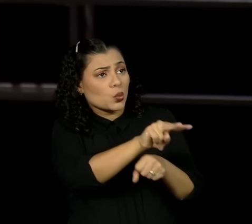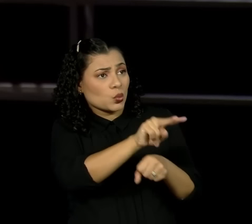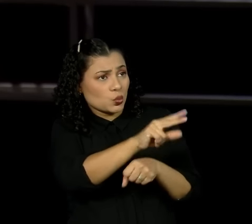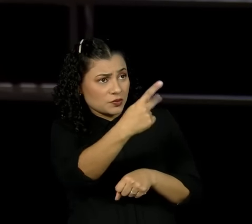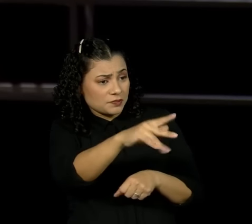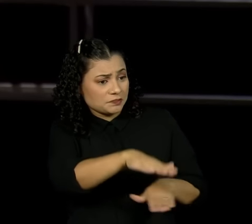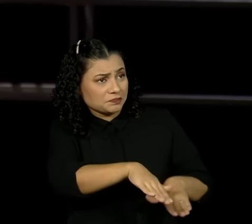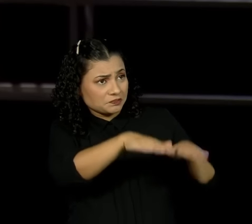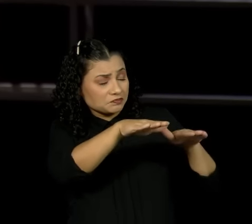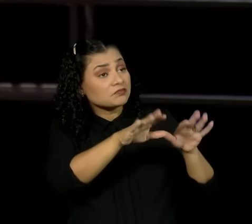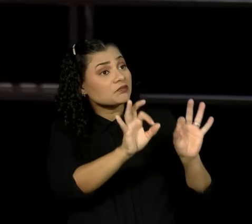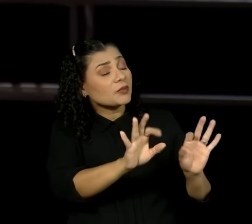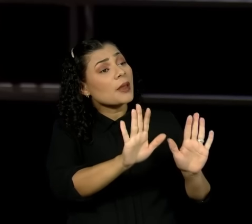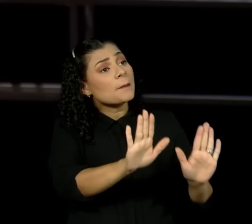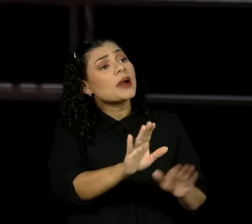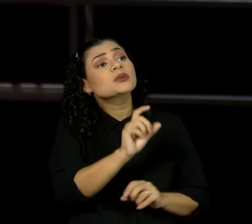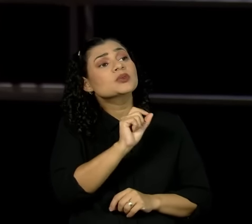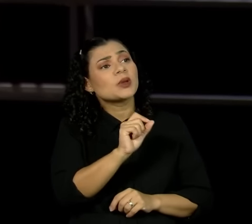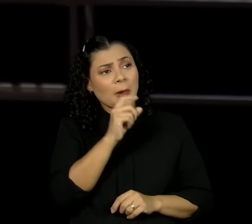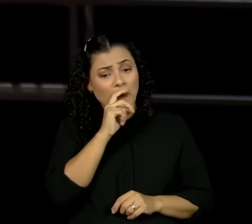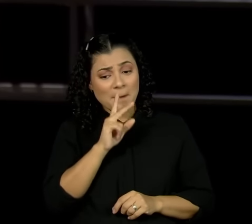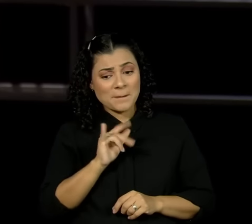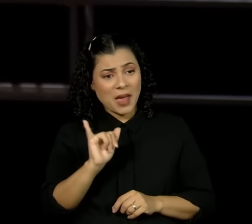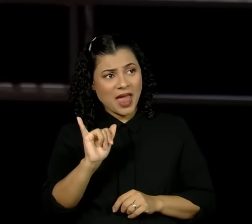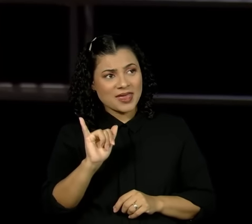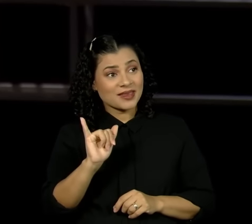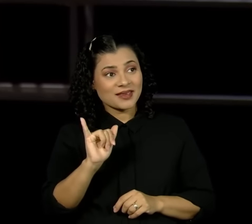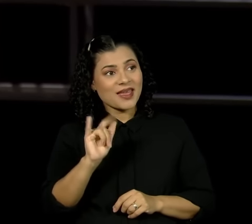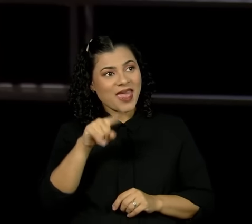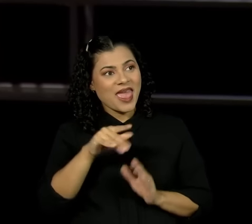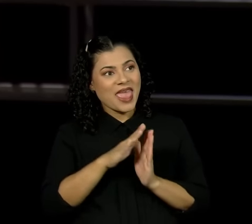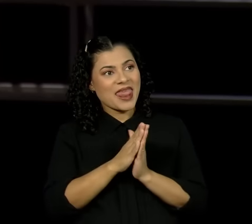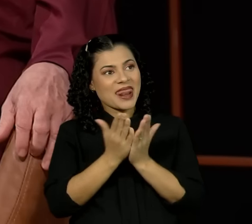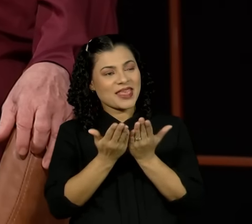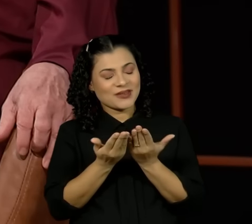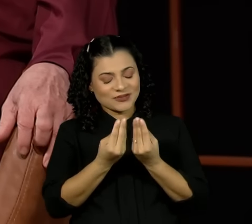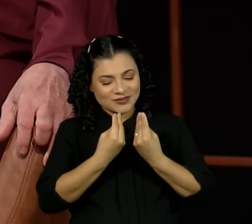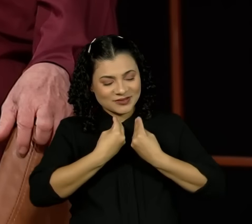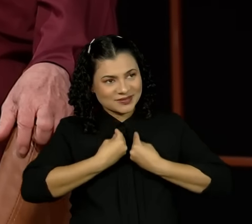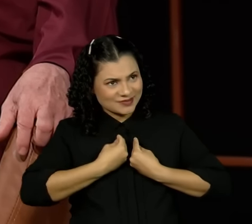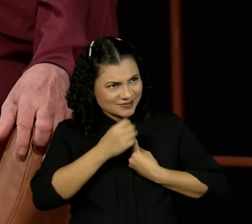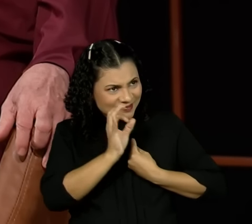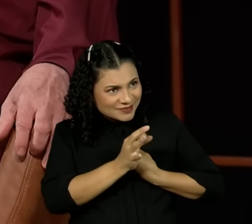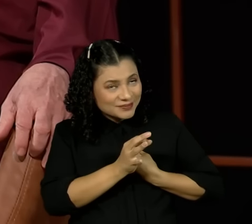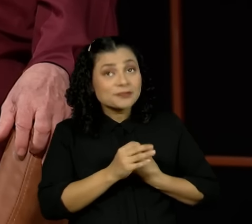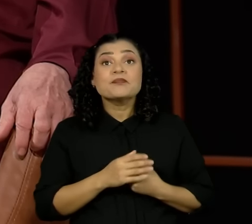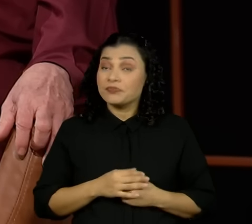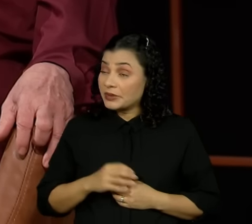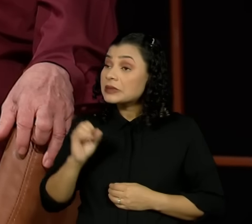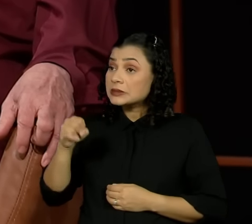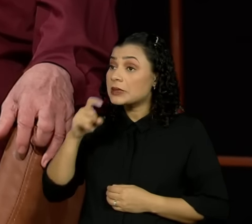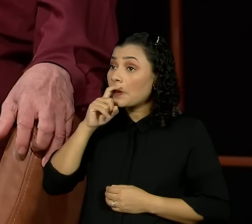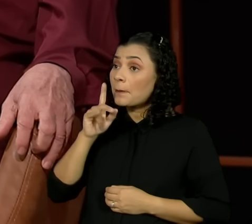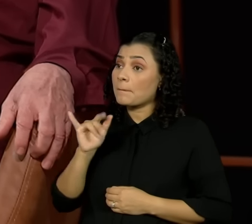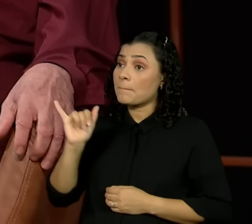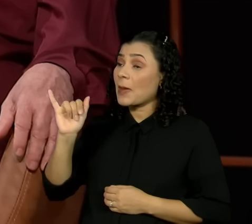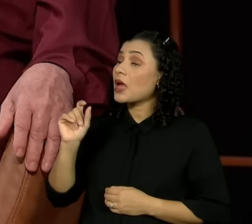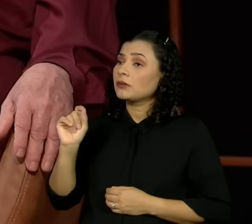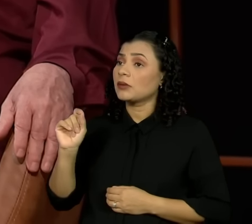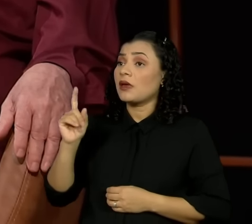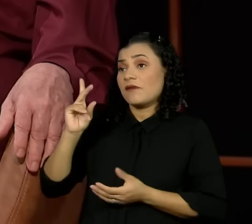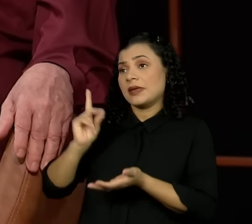mesmo é o livro. Então, para a gente abrir esse programa, vamos falar sobre isso? Cris, realmente é o livro, porque eu fui muito